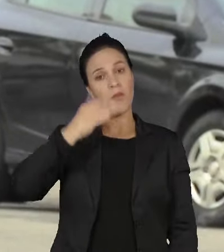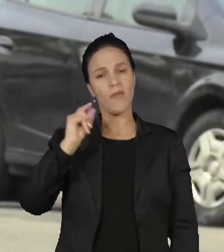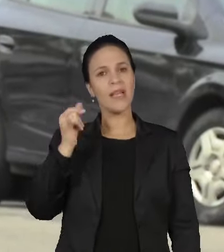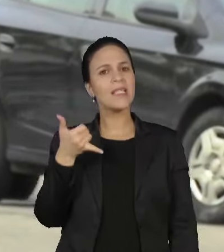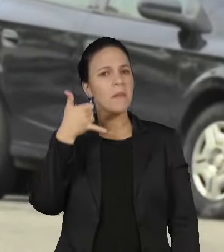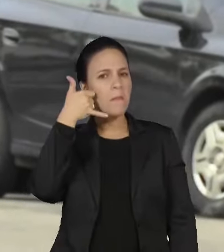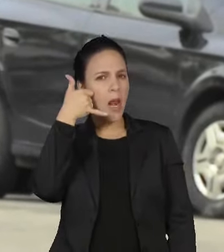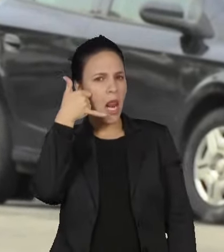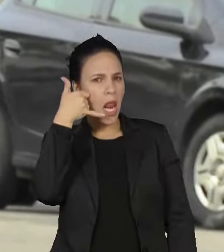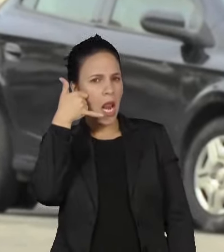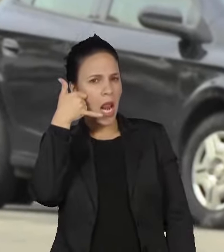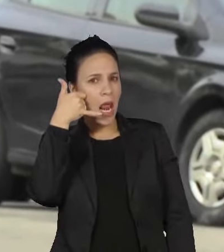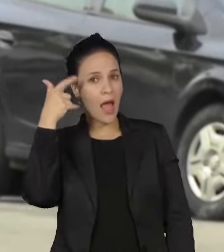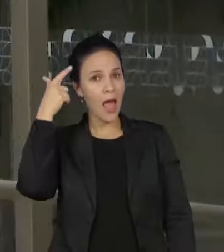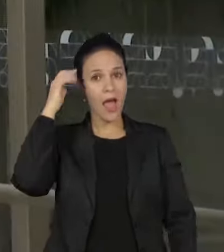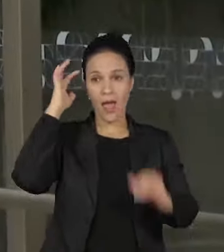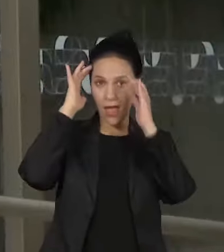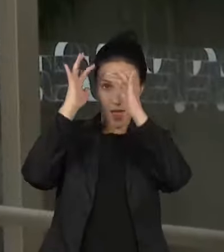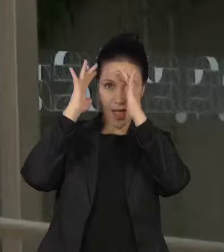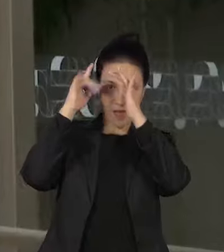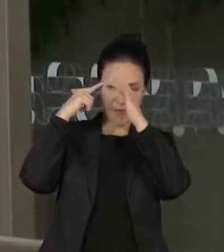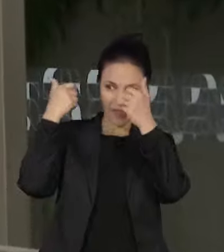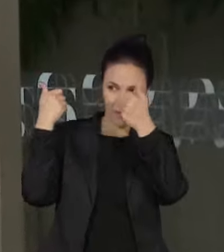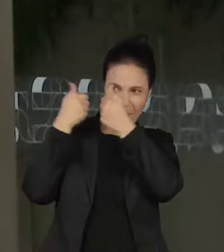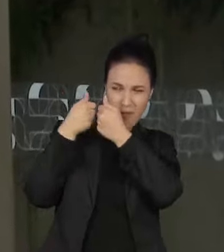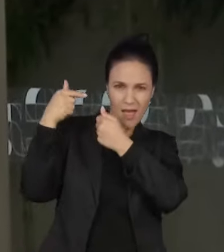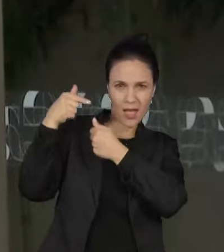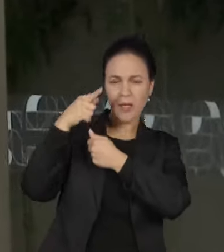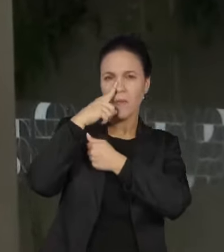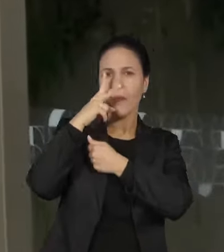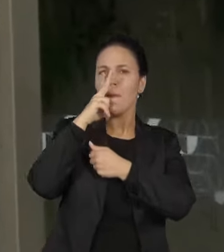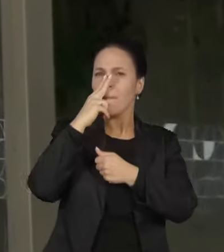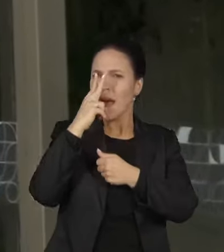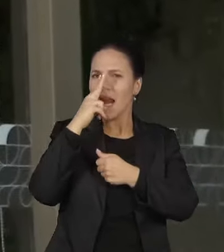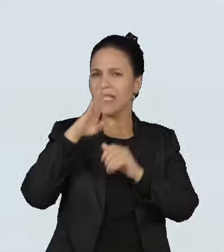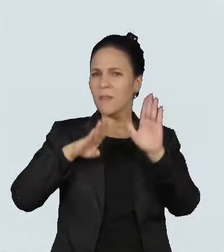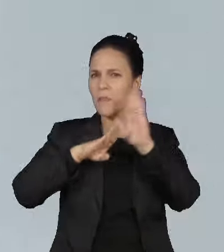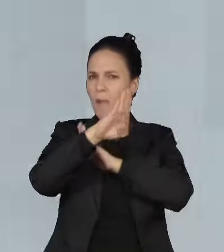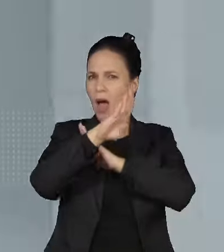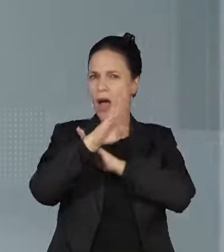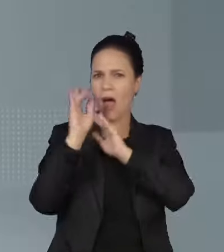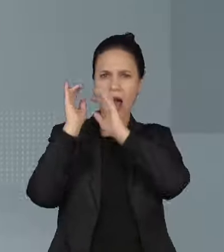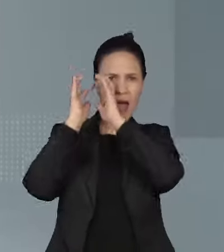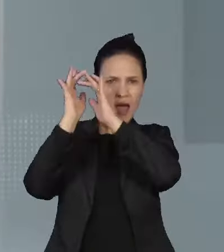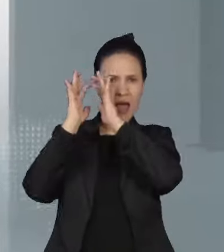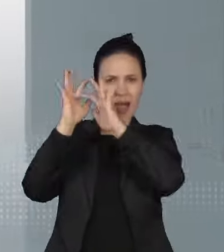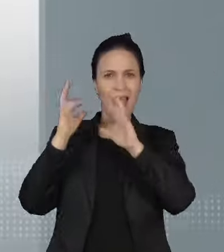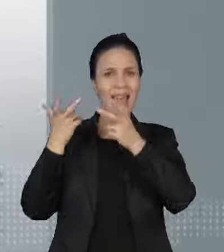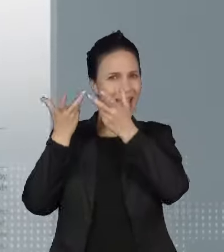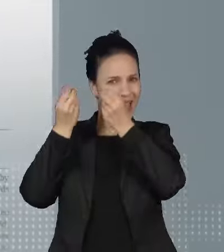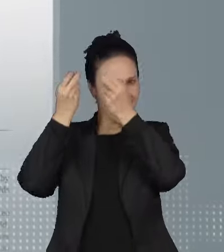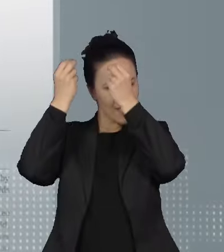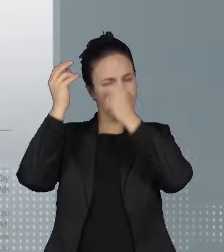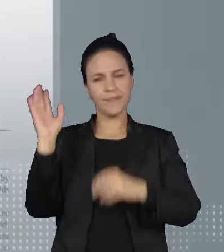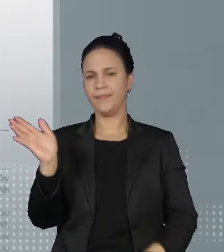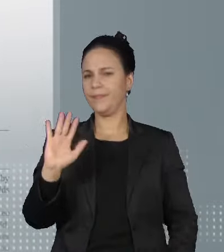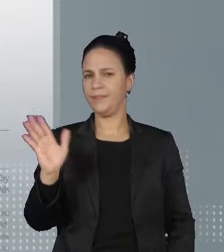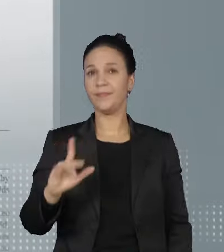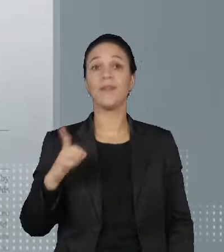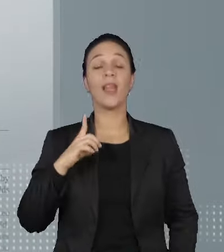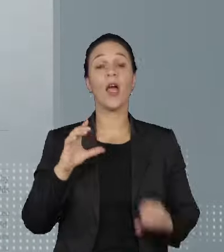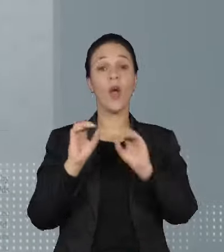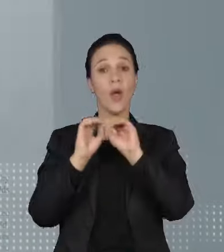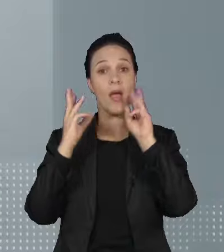do celular próximo à cabeça não representa aumento no risco de câncer cerebral. O levantamento foi encomendado pela